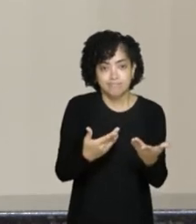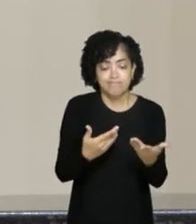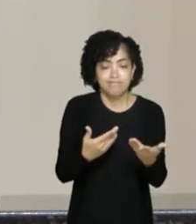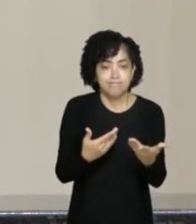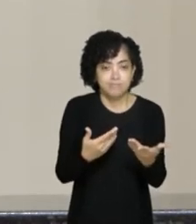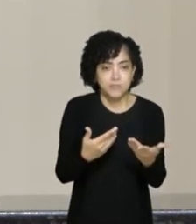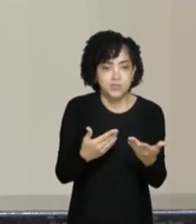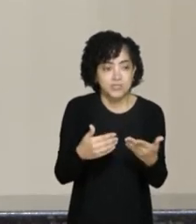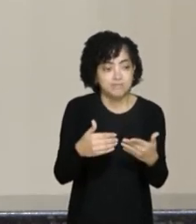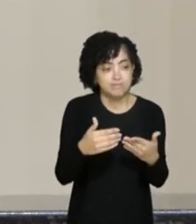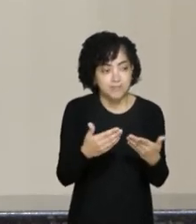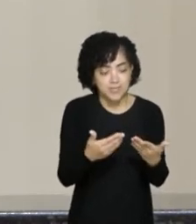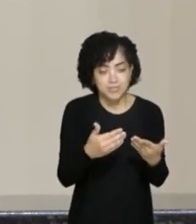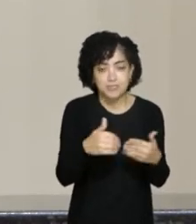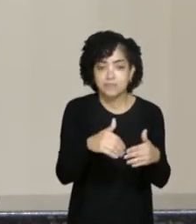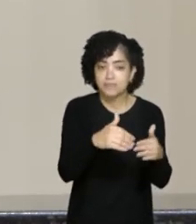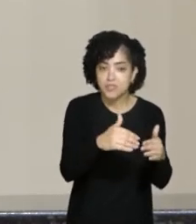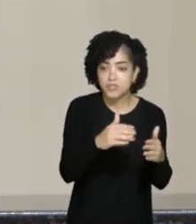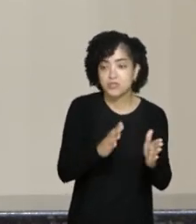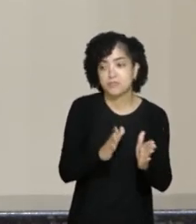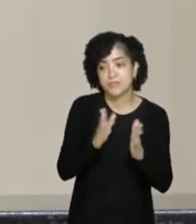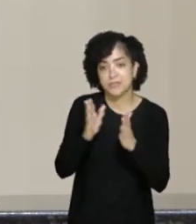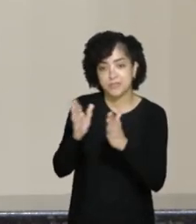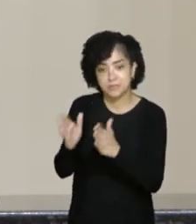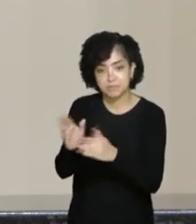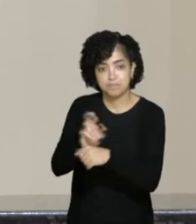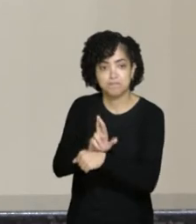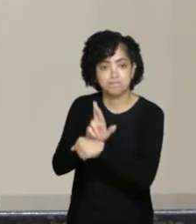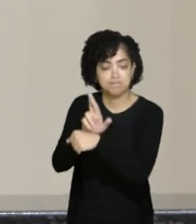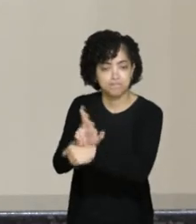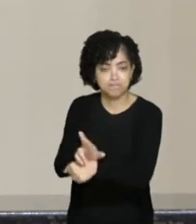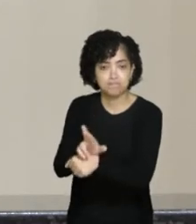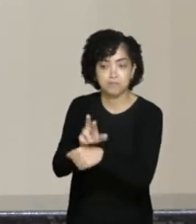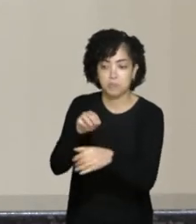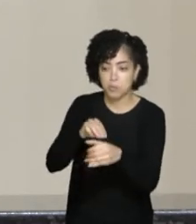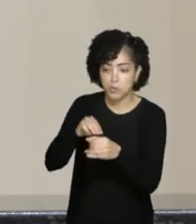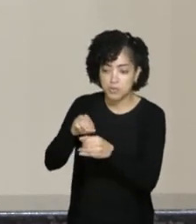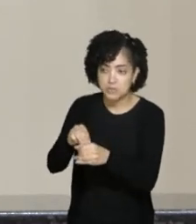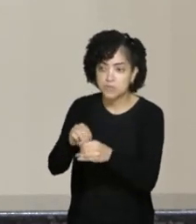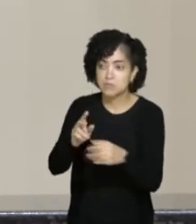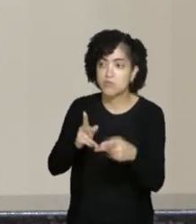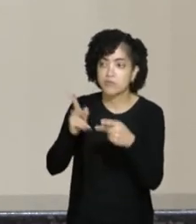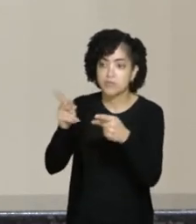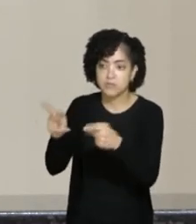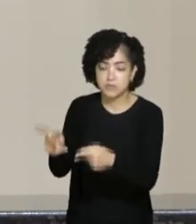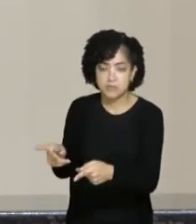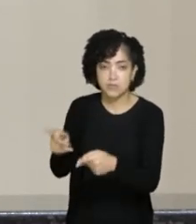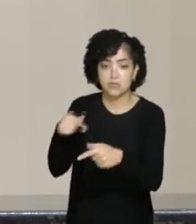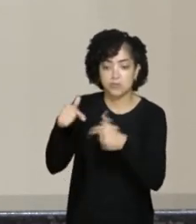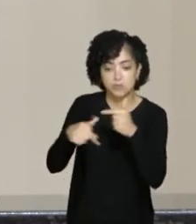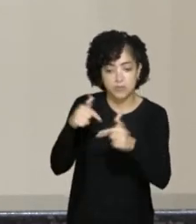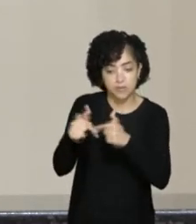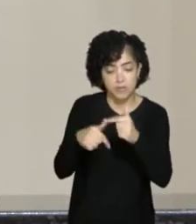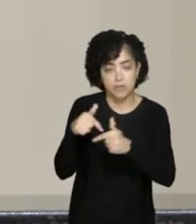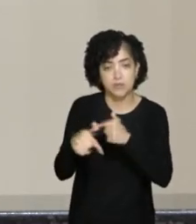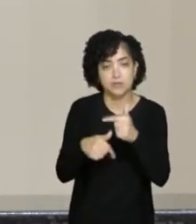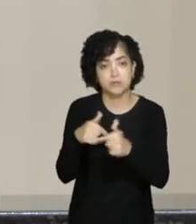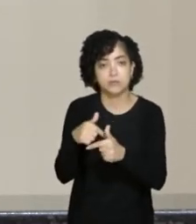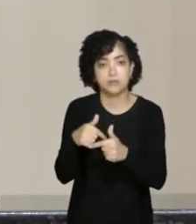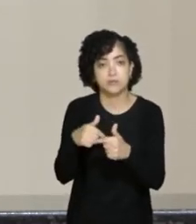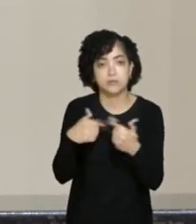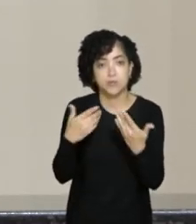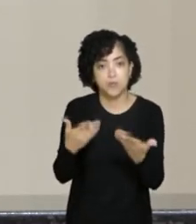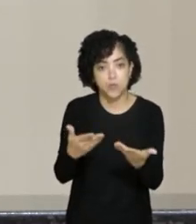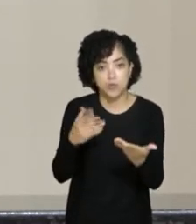que é a família, para estar representando o município, a Câmara, em algum lugar. Então, hoje